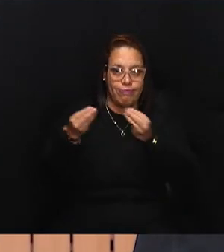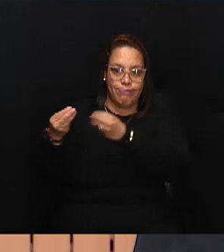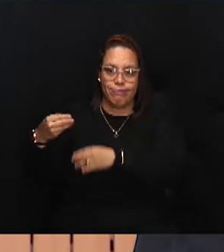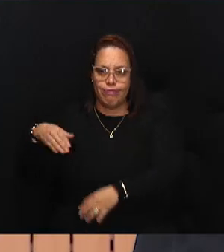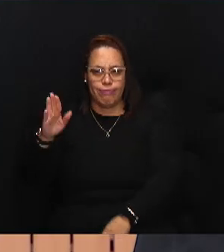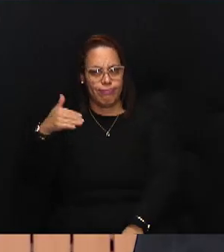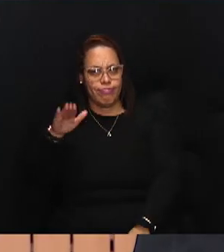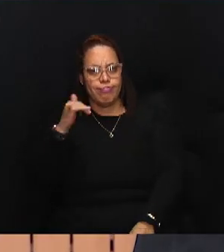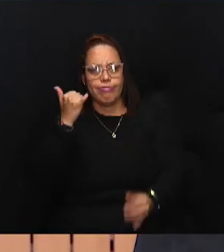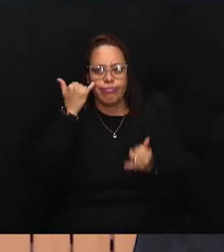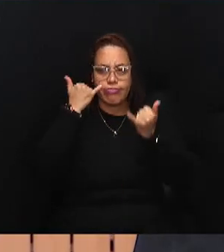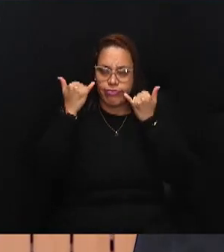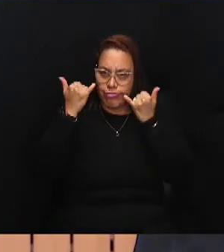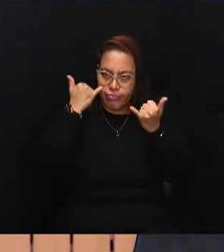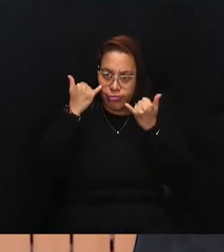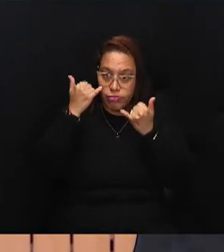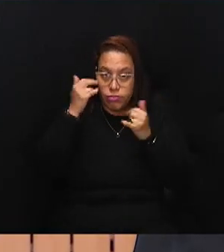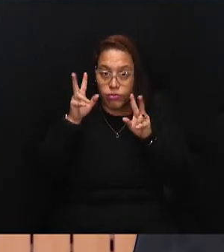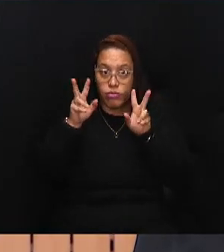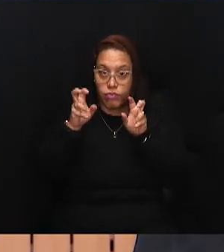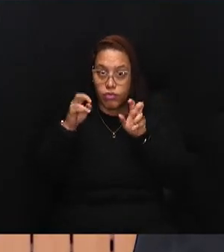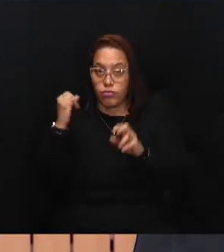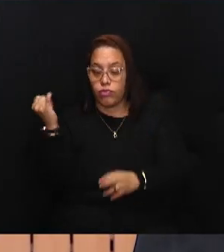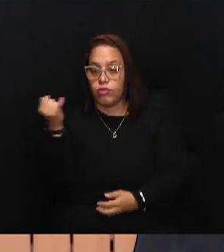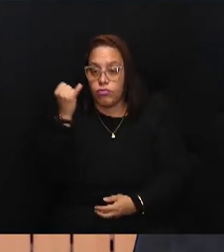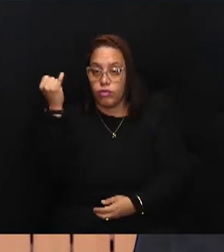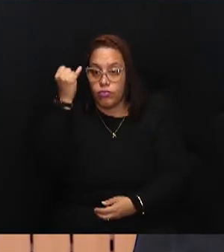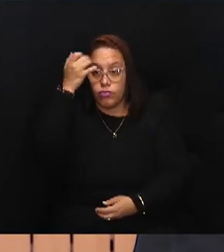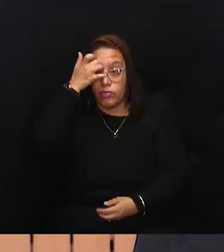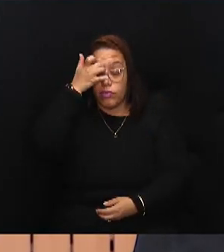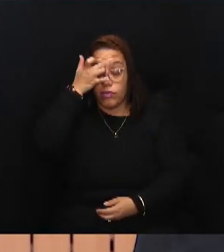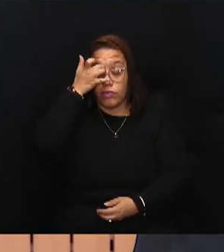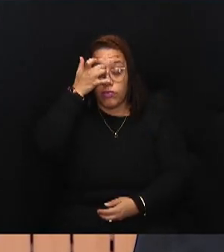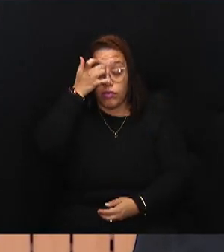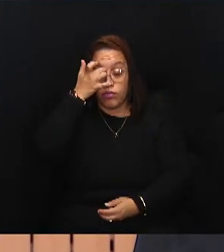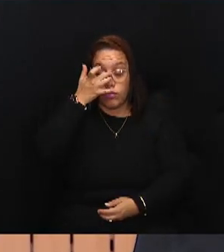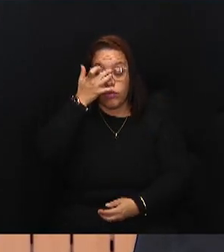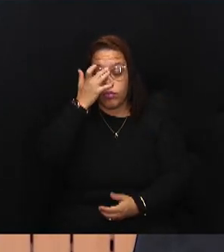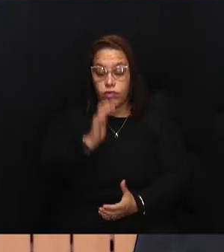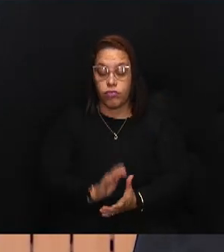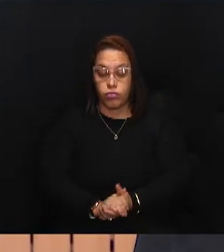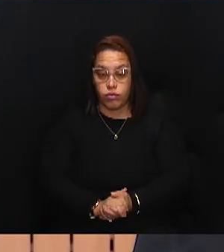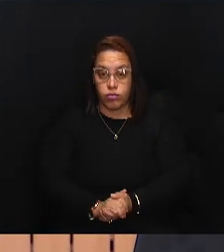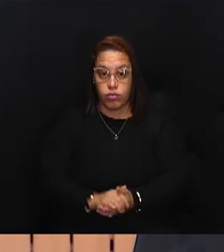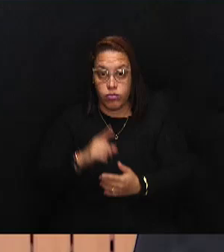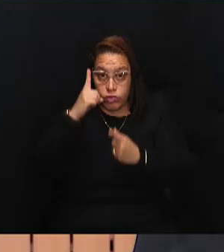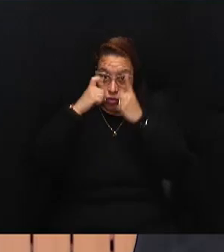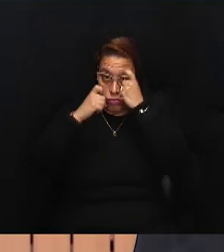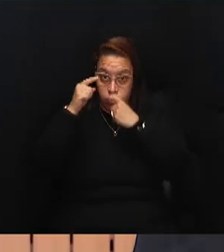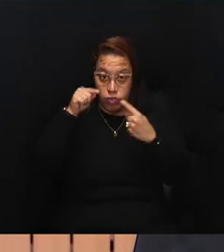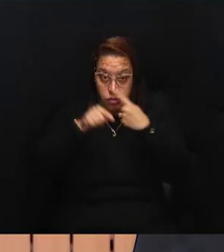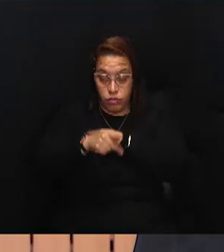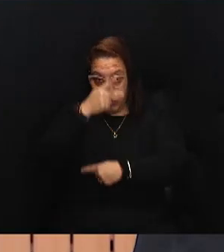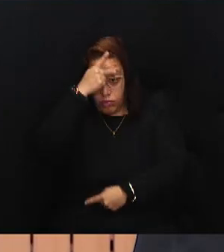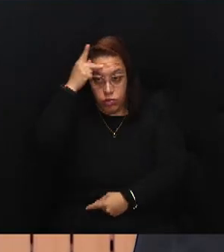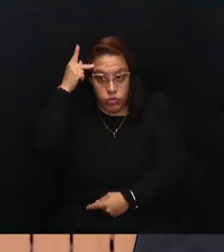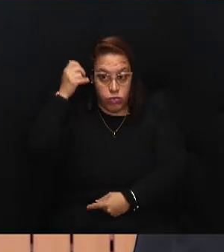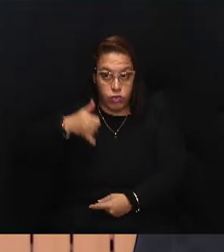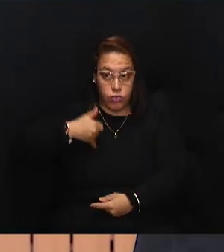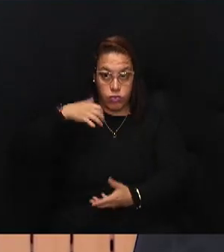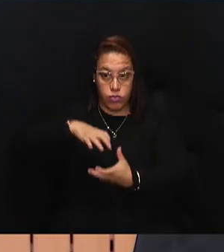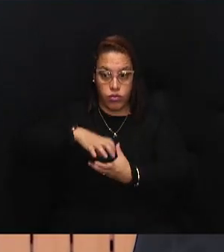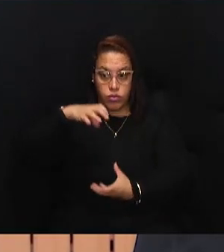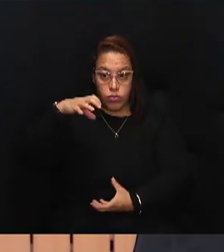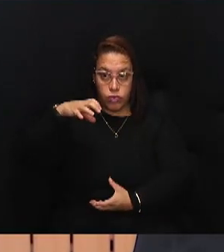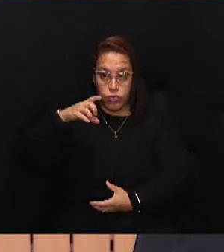mais informações sobre esse tema tão importante, que é a questão da violência contra a pessoa idosa. Eu